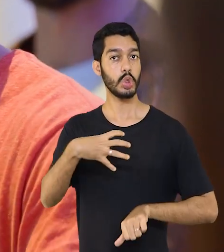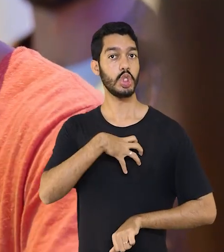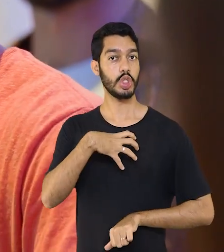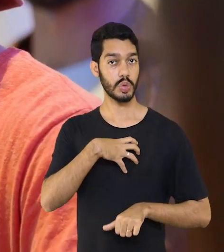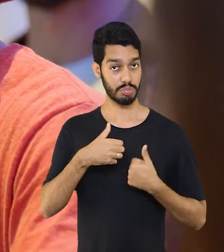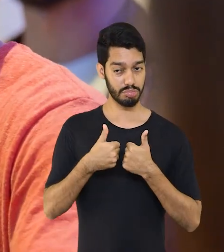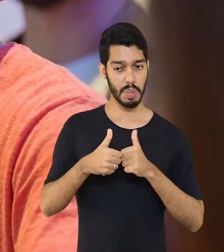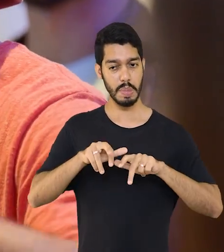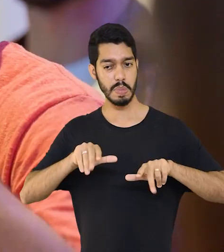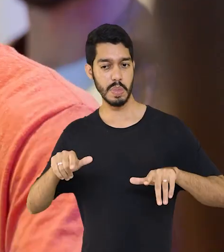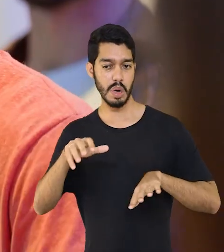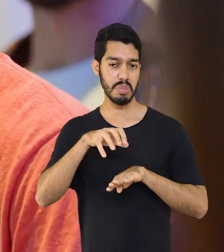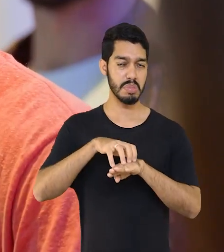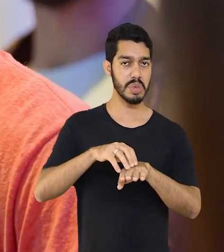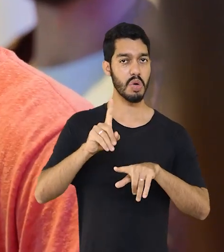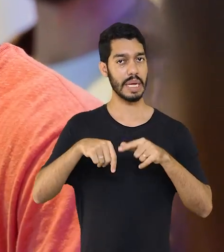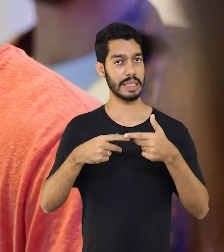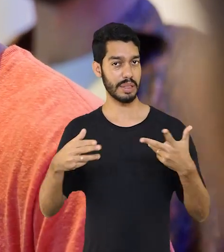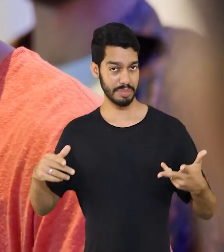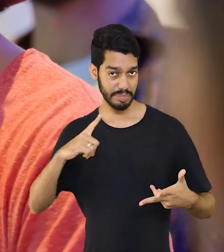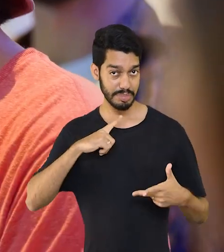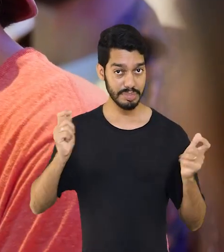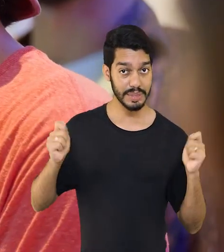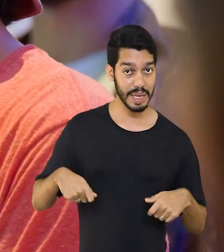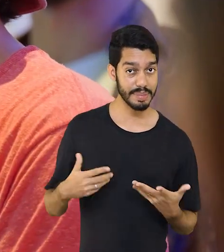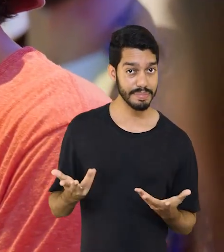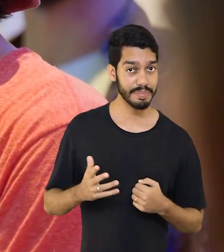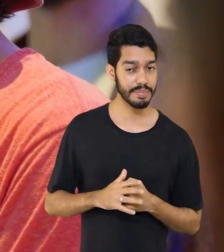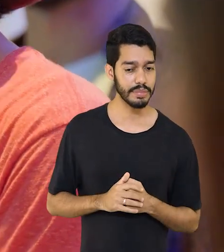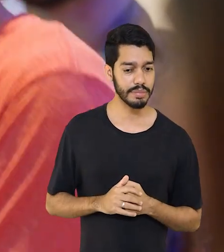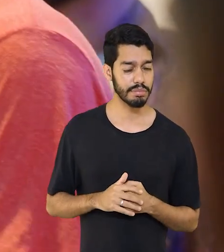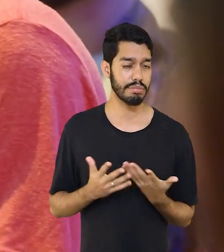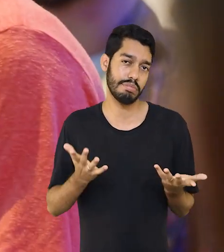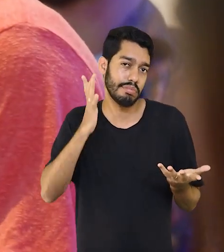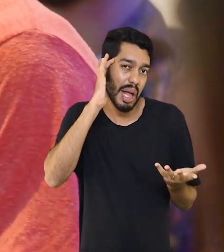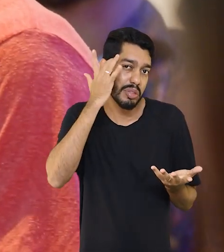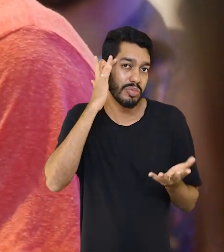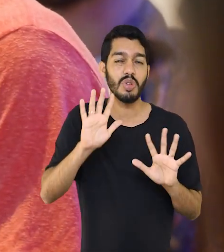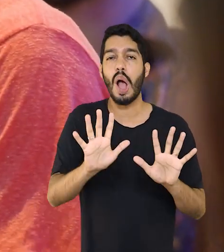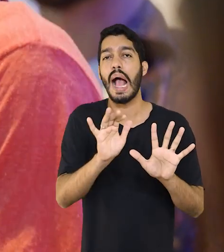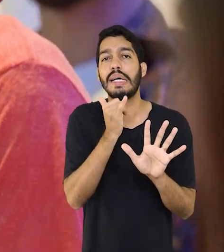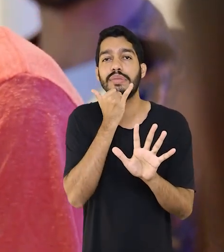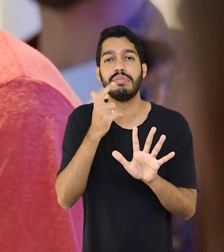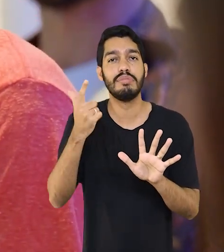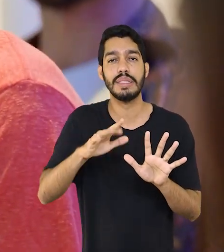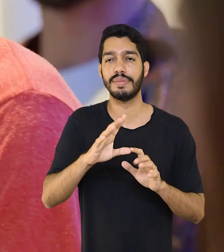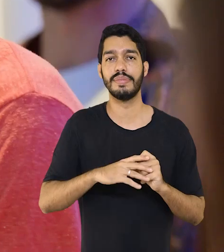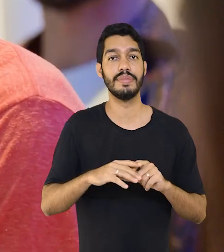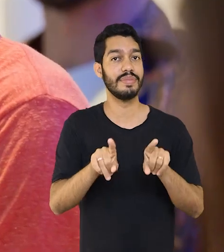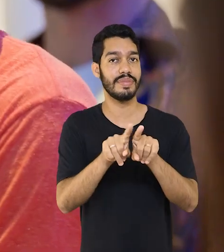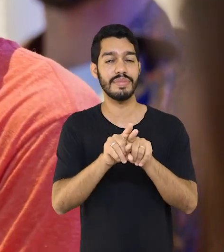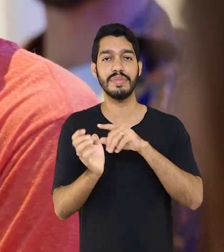de transporte de nossas matérias-primas e tudo mais. E acho que é isso. E se